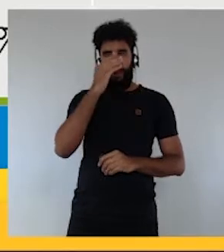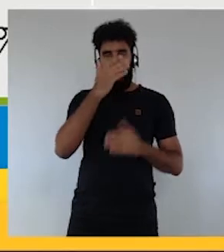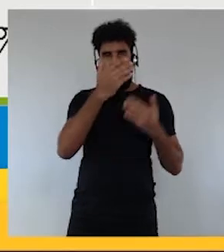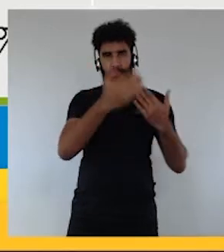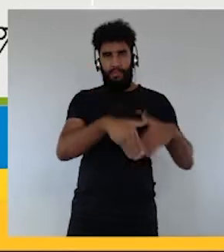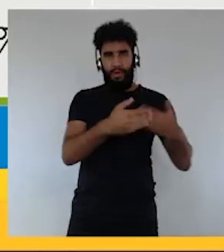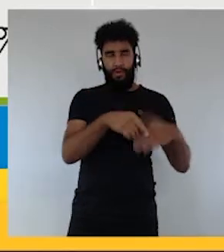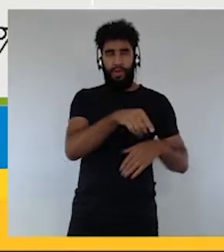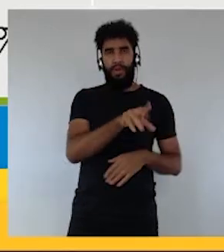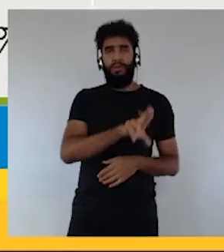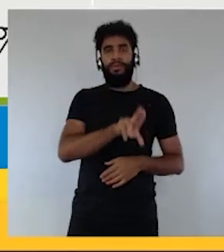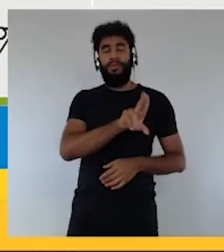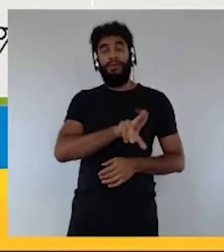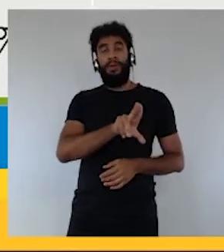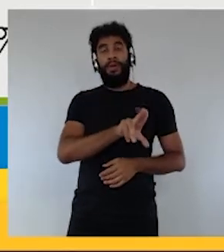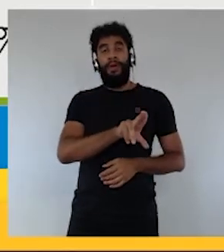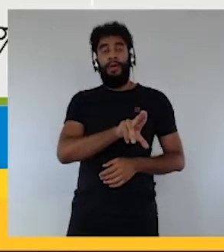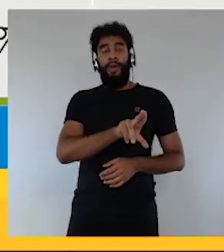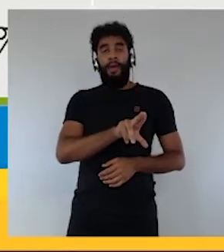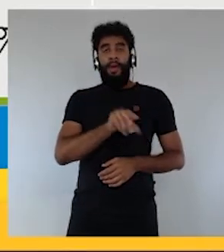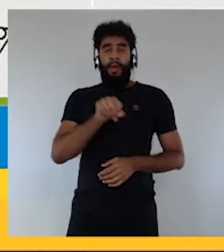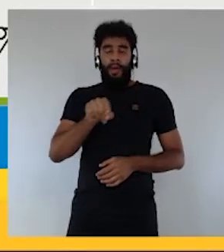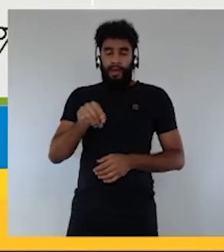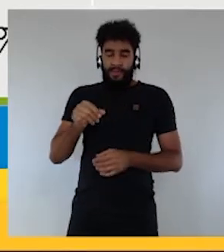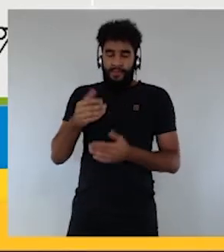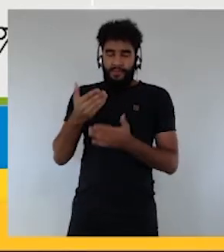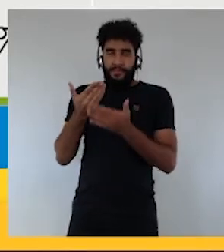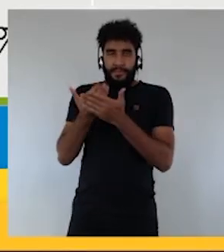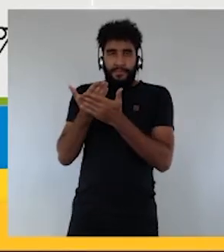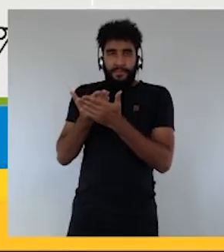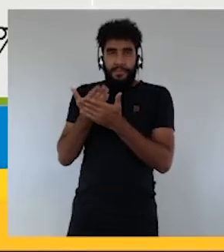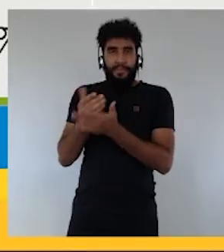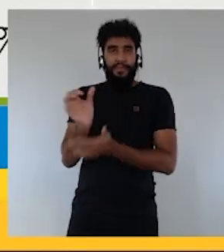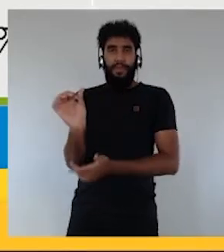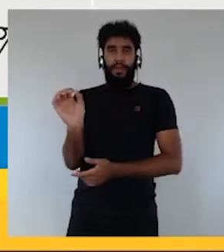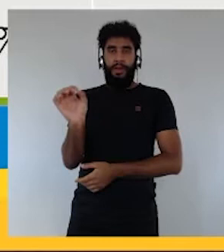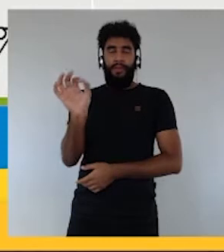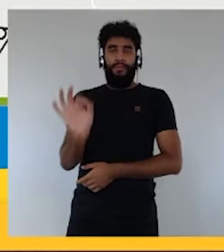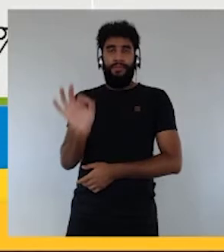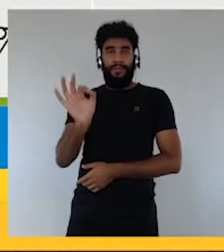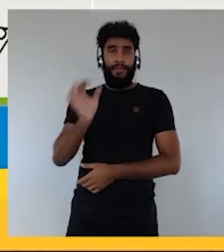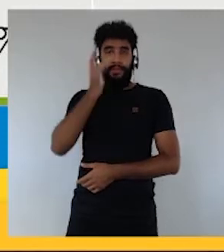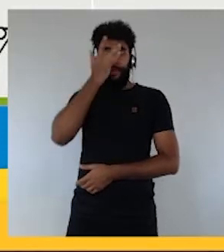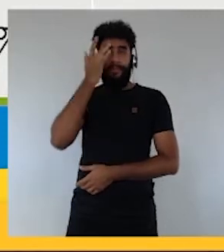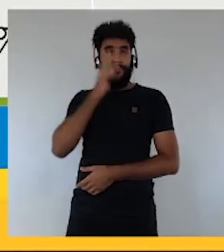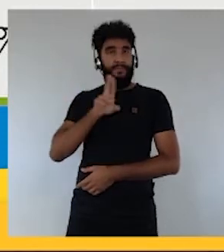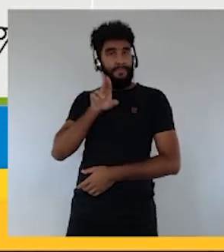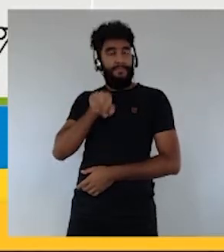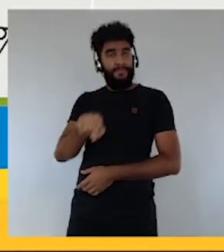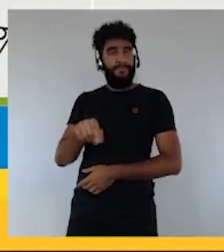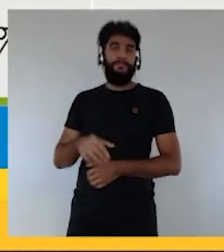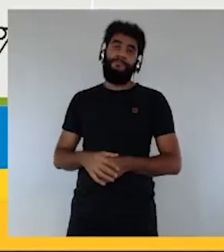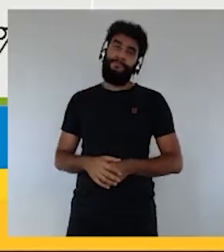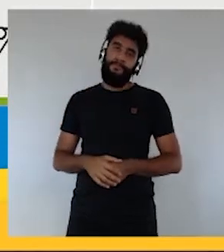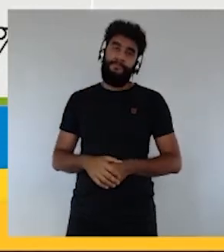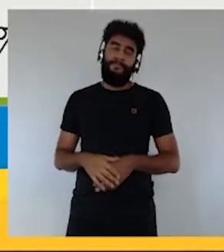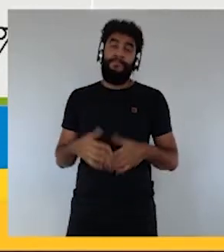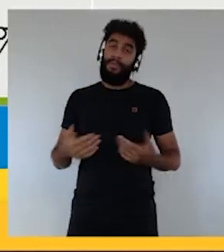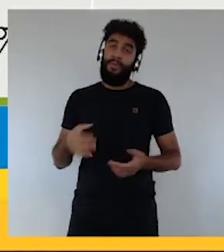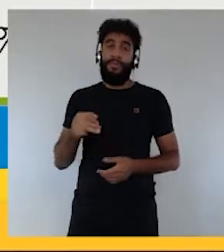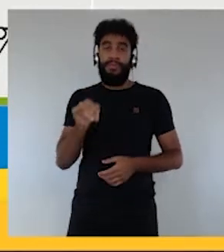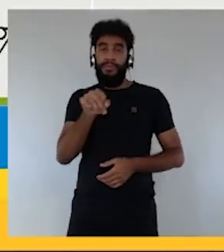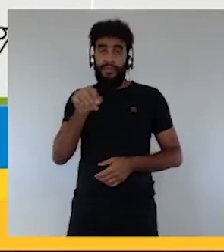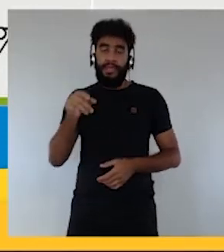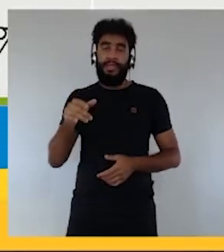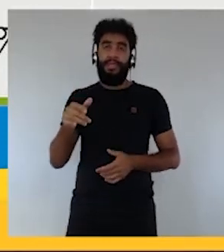são utilizadas, de acordo com esse estudo, regularmente por 60% dos usuários de arbitragem. Então, se você